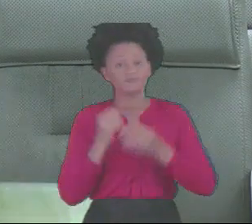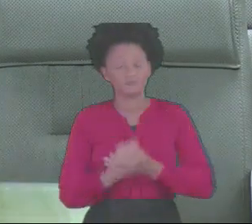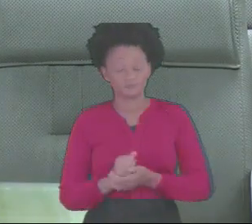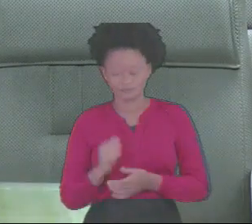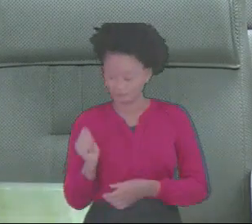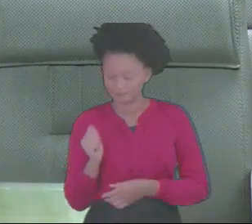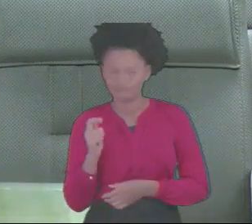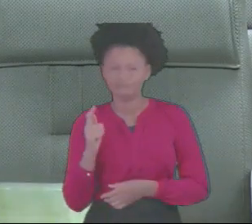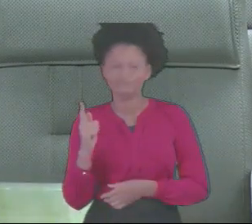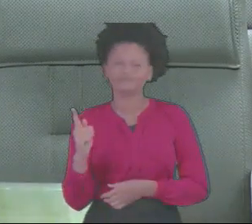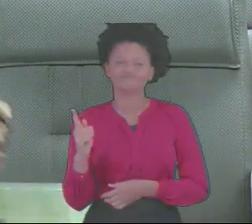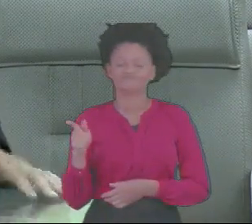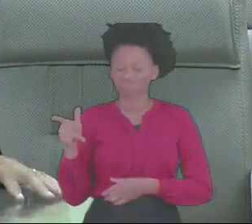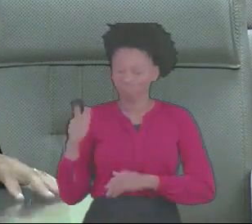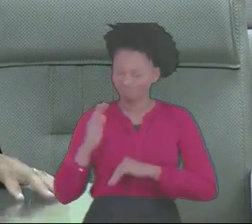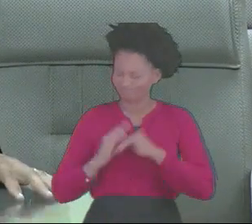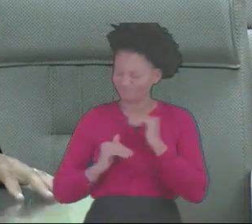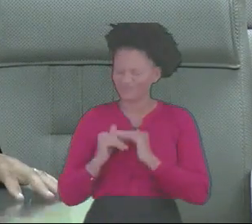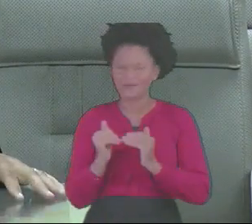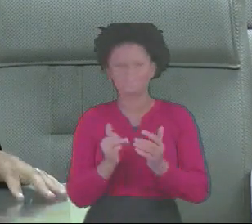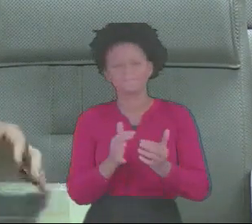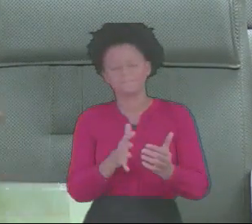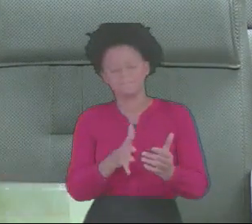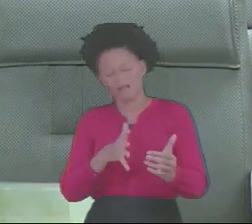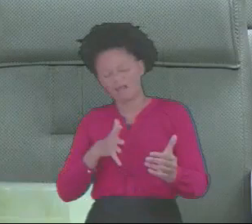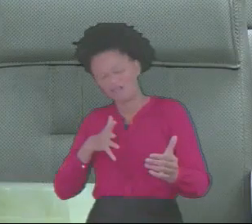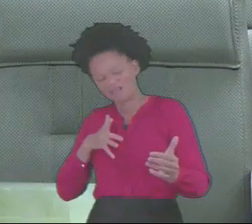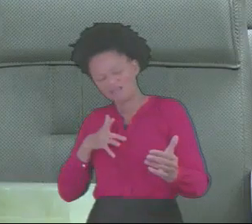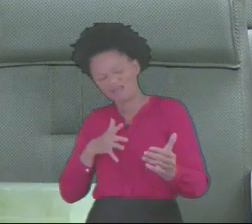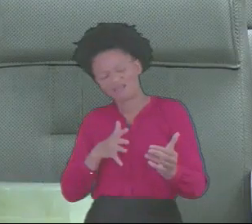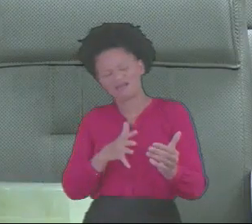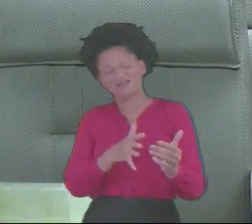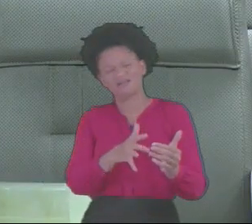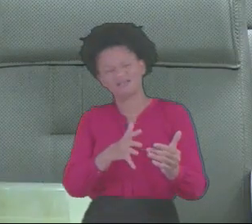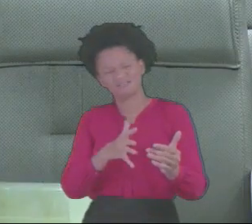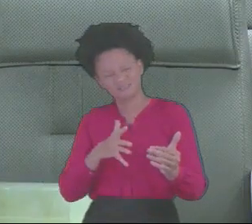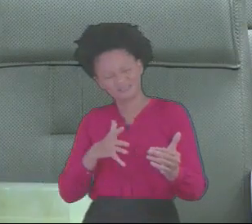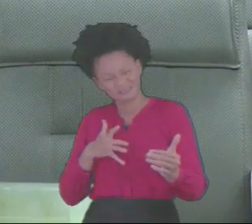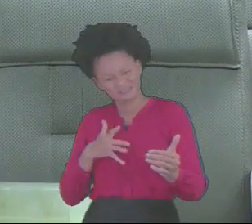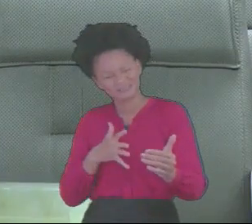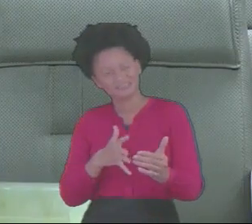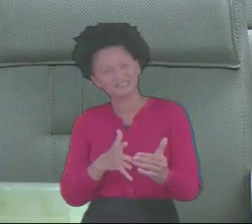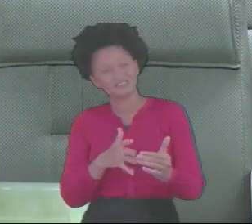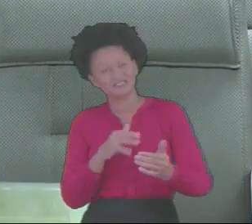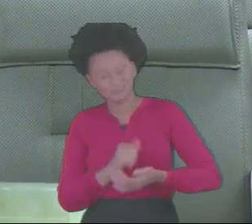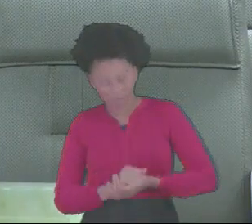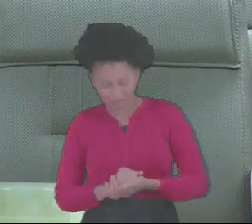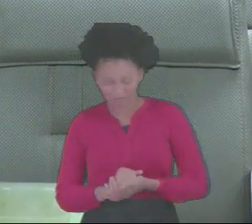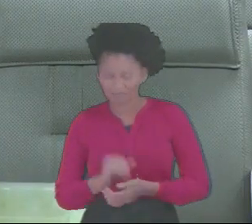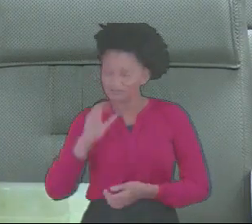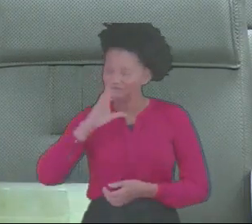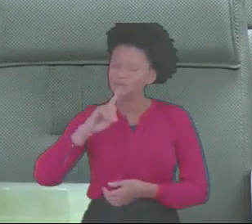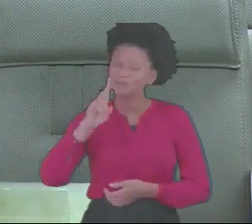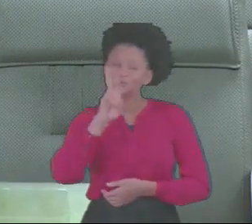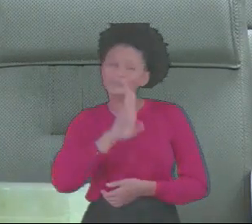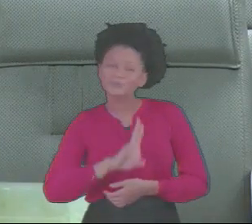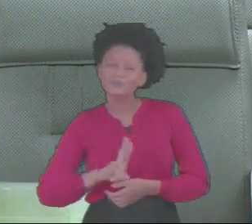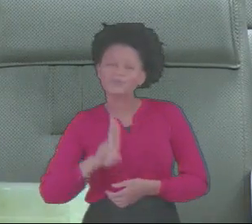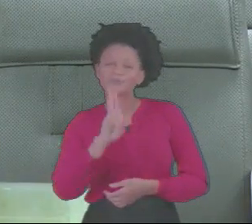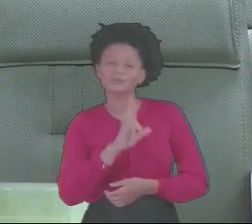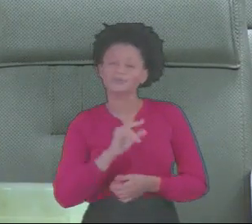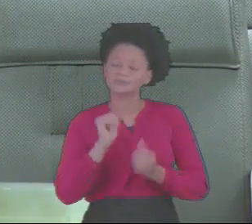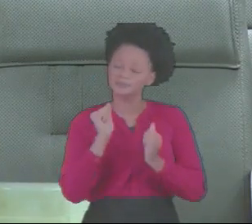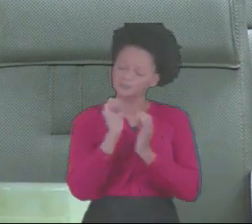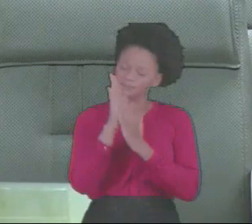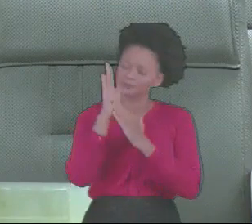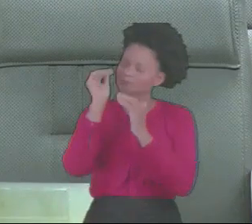o músico é uma pessoa que era utilizado por Deus para louvar o seu